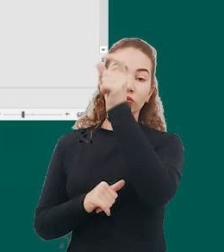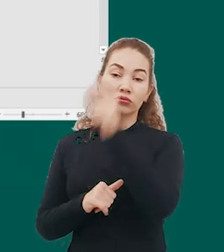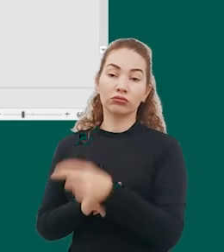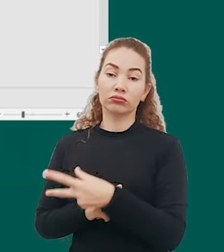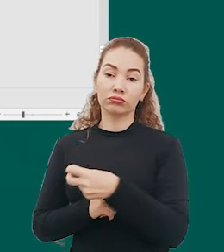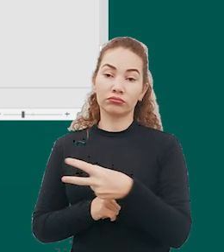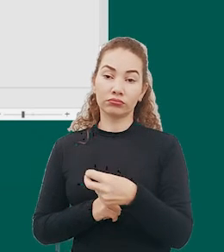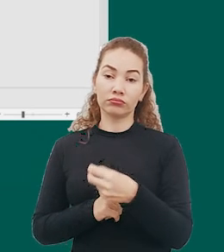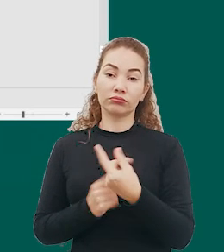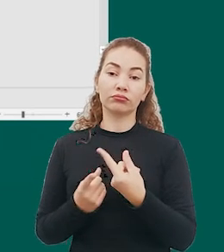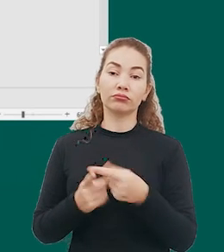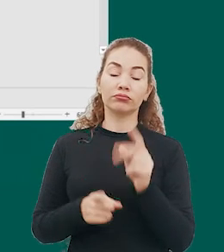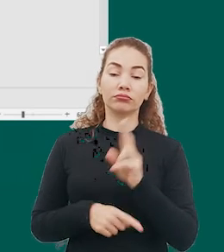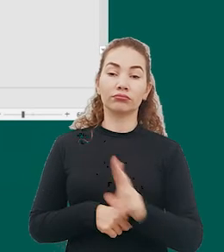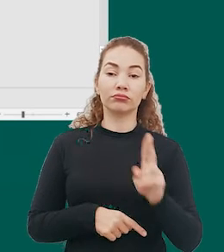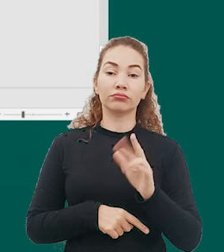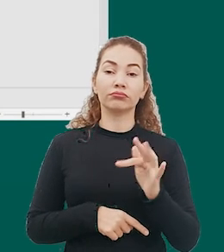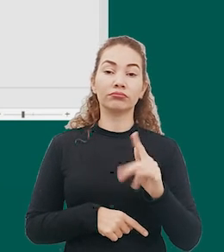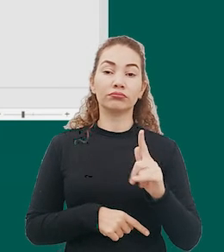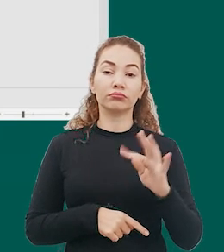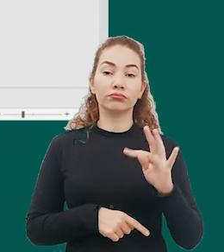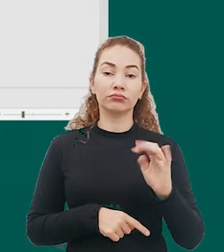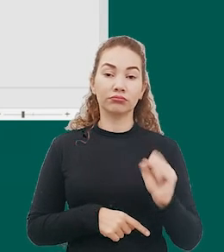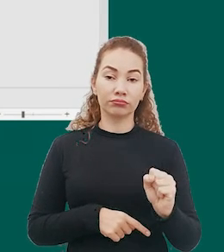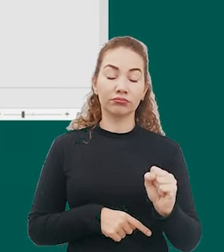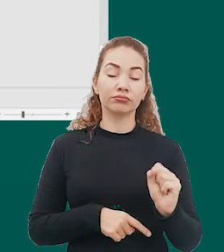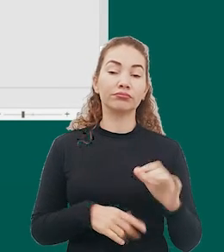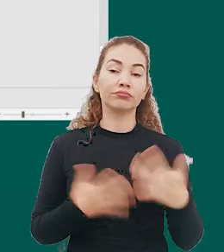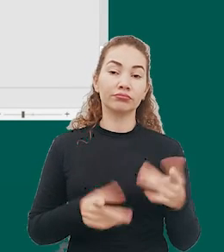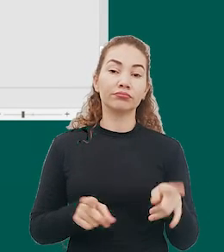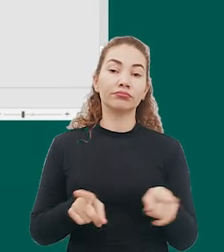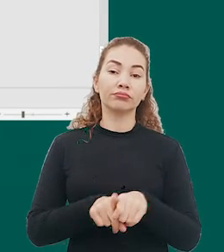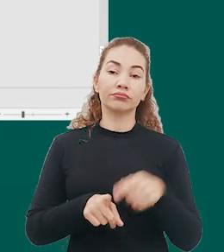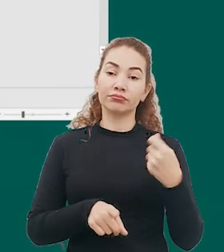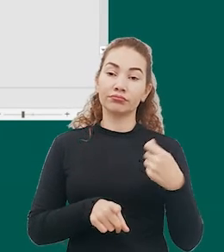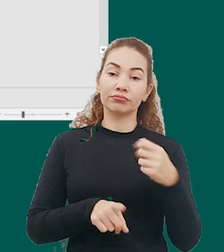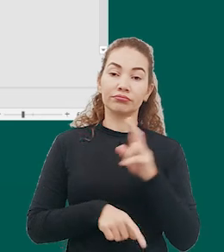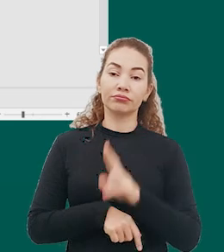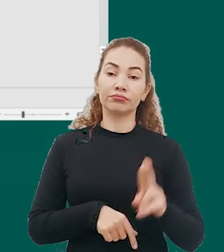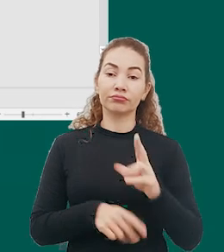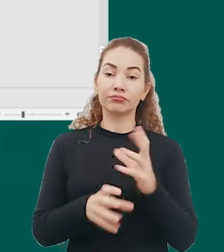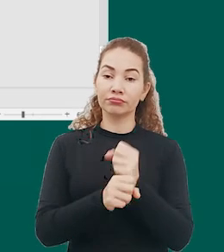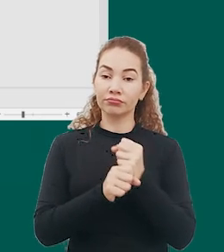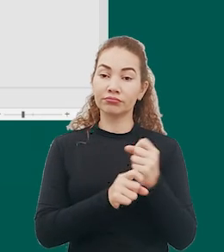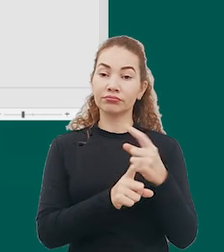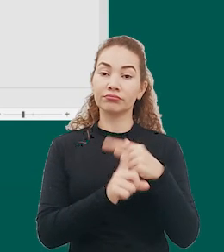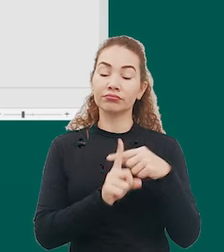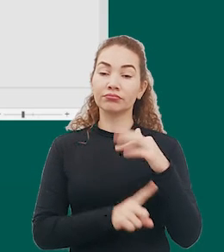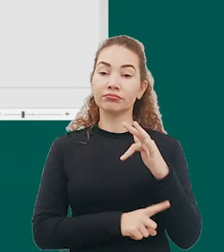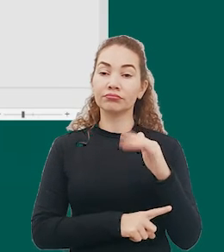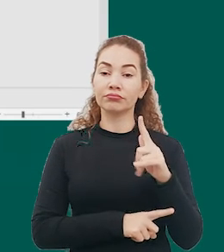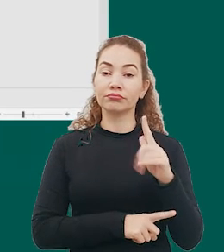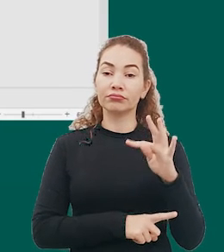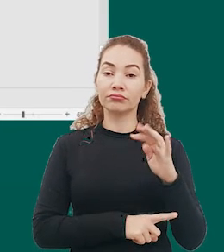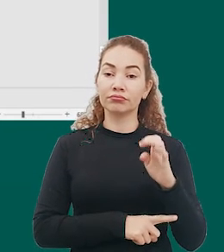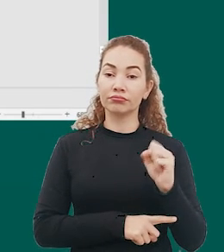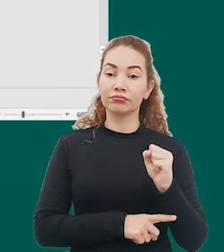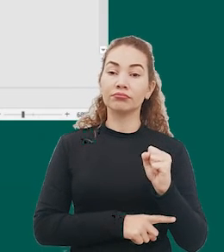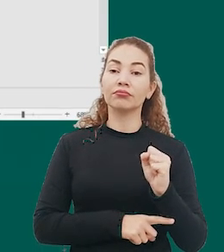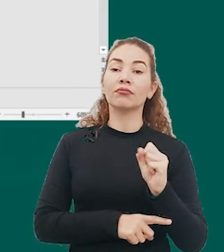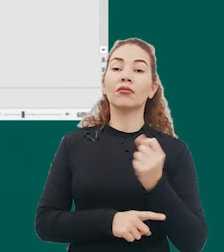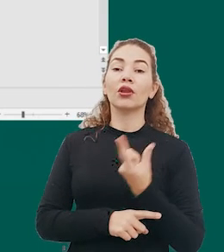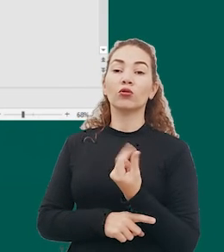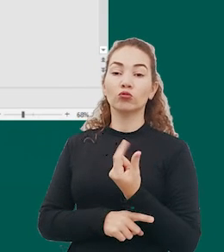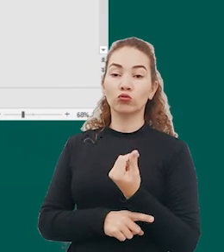2020. Ah, mas eu usei meu FGTS. Então, eu também preciso somar o valor desse FGTS lá no valor do